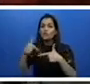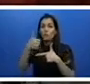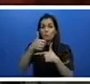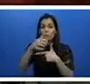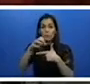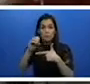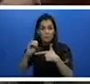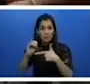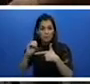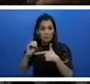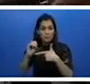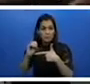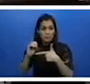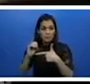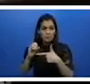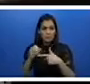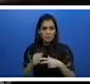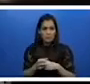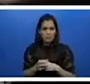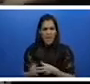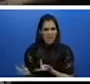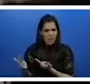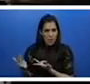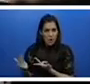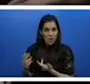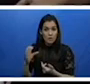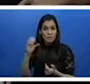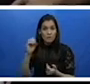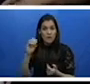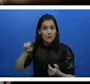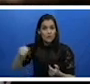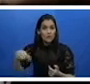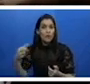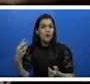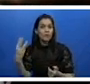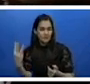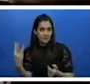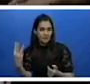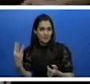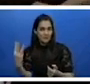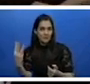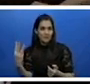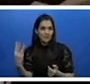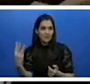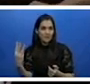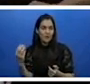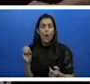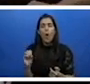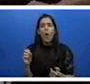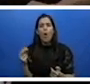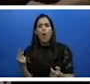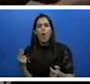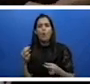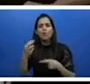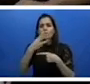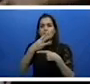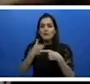3 partes. É igual a 0,3 ou 3 décimos de